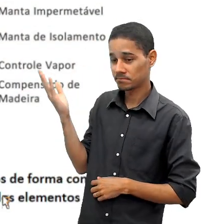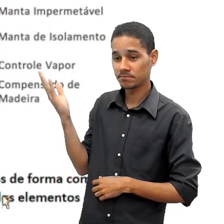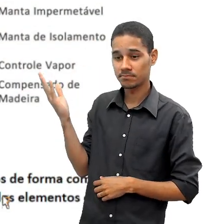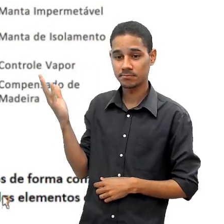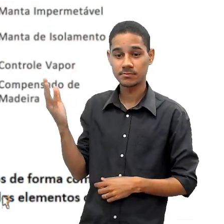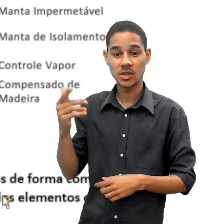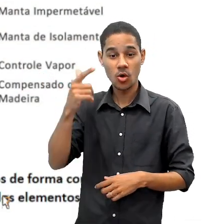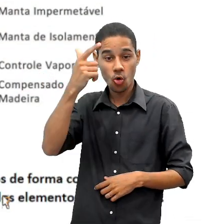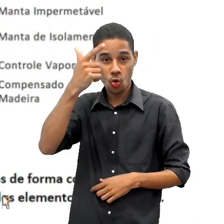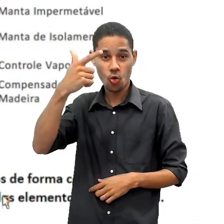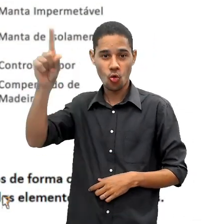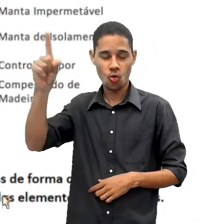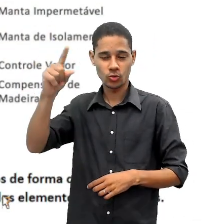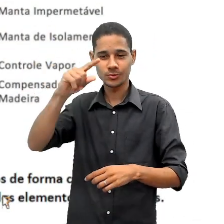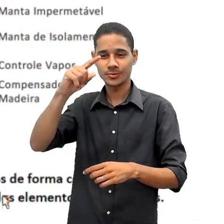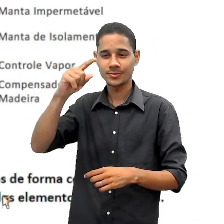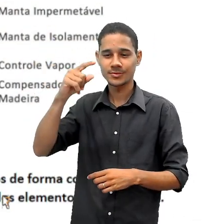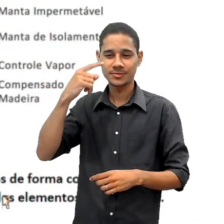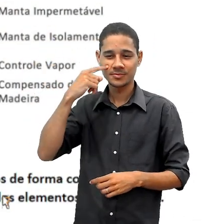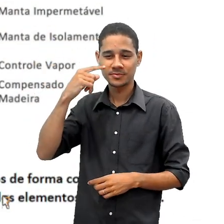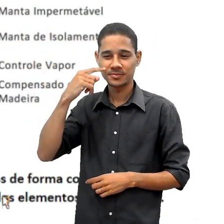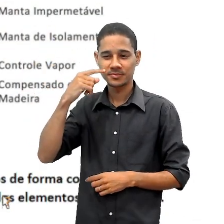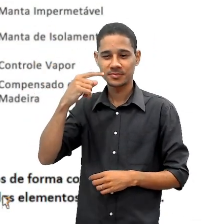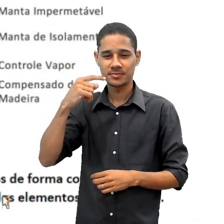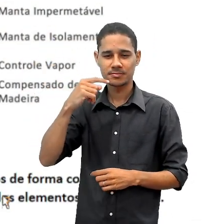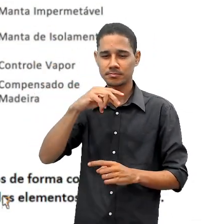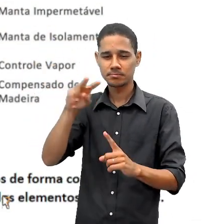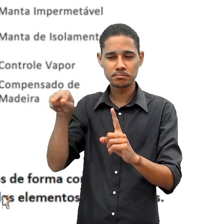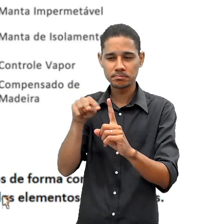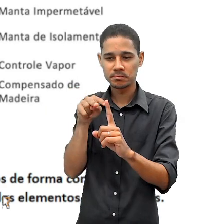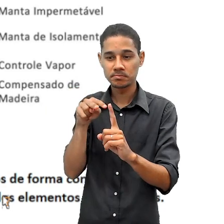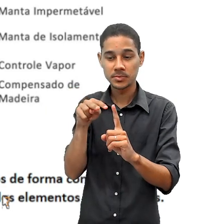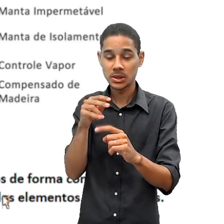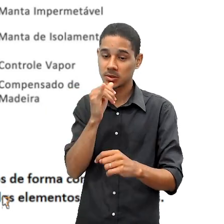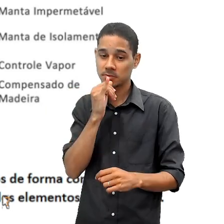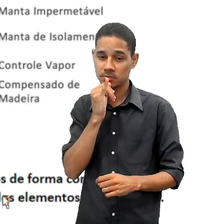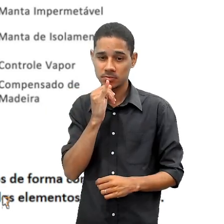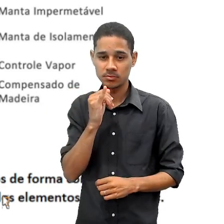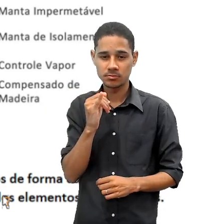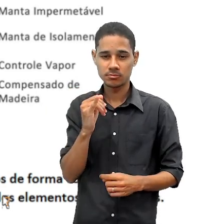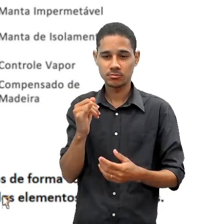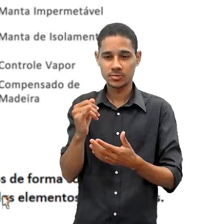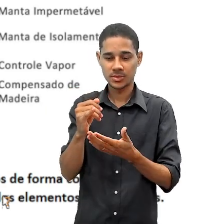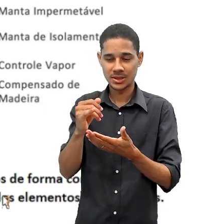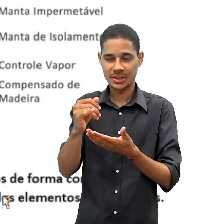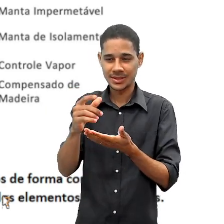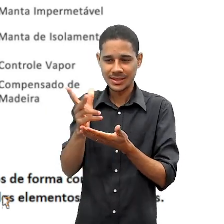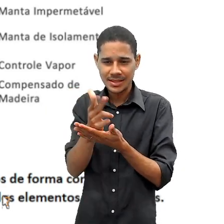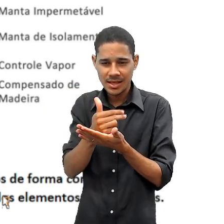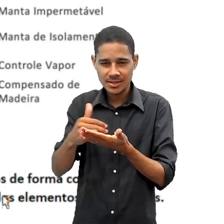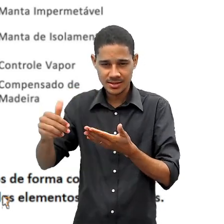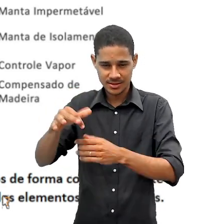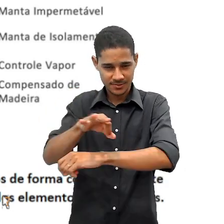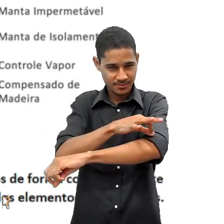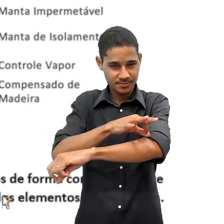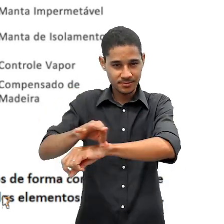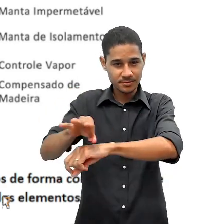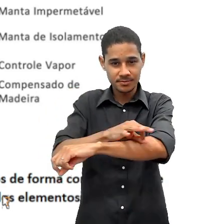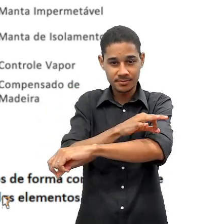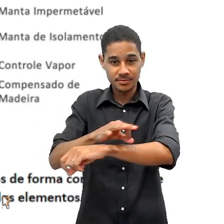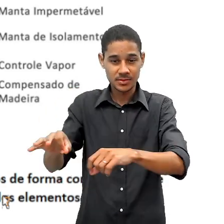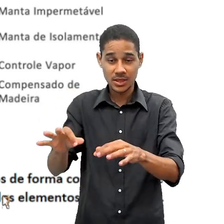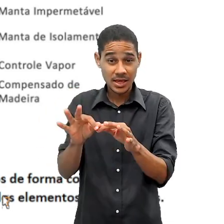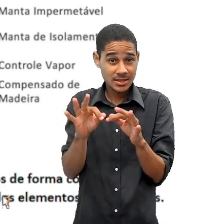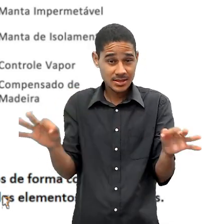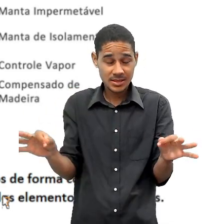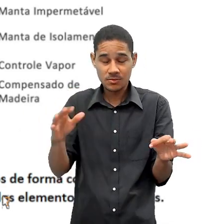outra vista, uma outra visão, né? Onde a gente tem a questão do desenho arquitetônico, que é uma forma simplificada de você